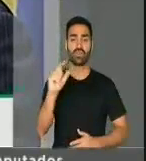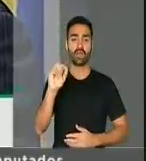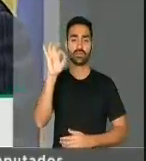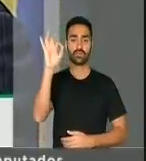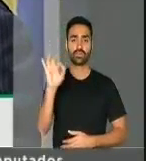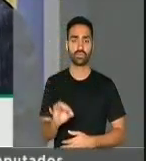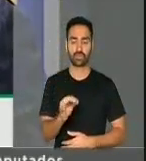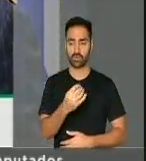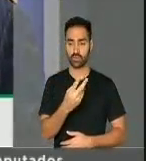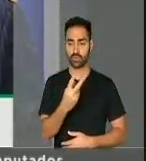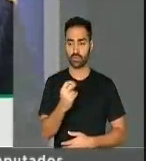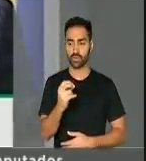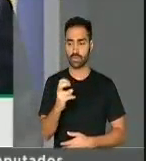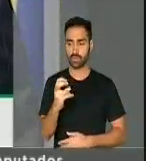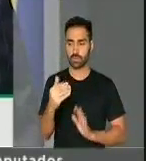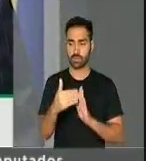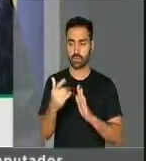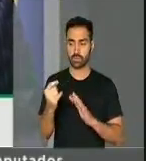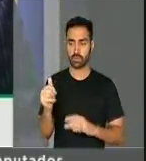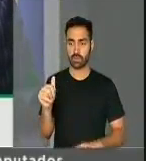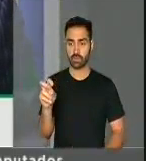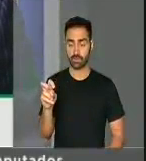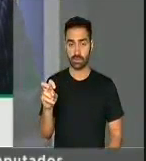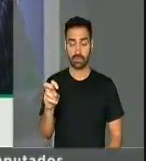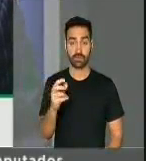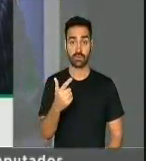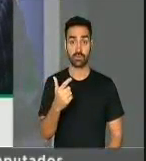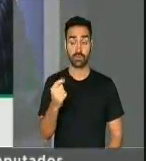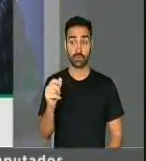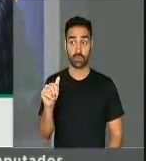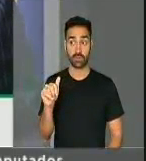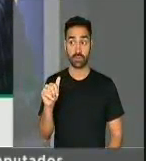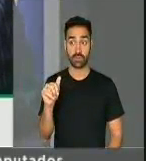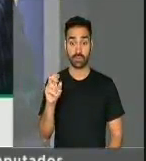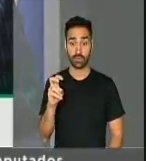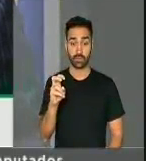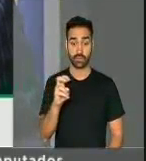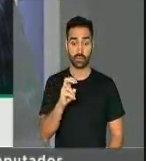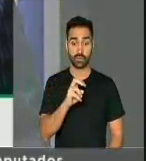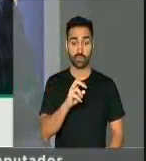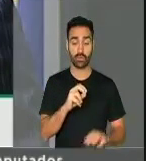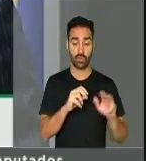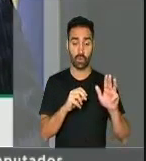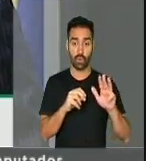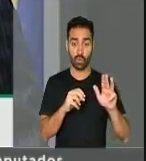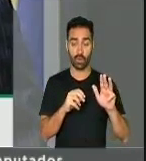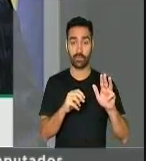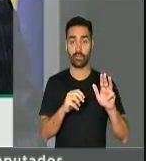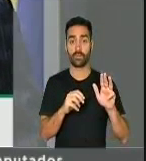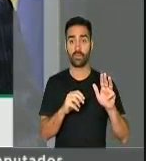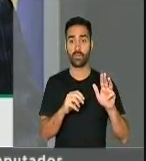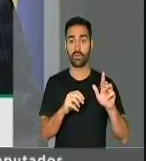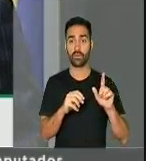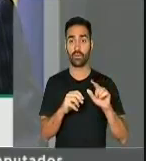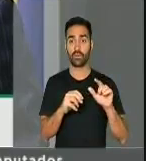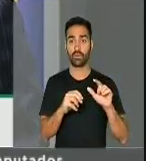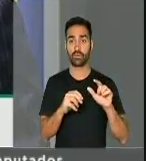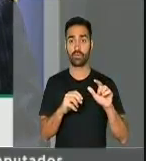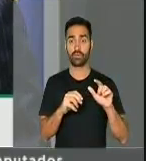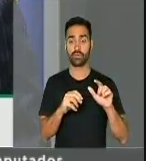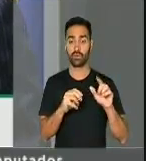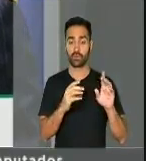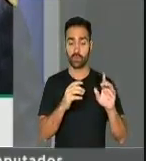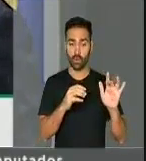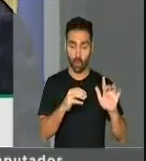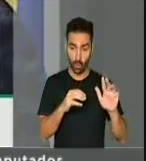de 2005 a 2015. 2005, Lula 1. Lula 2, Dilma 1, Dilma